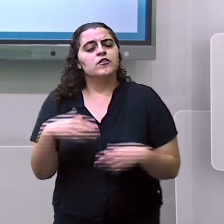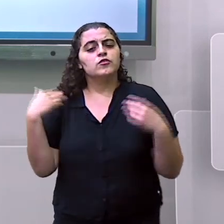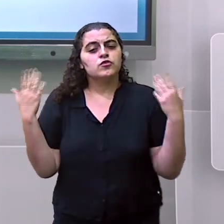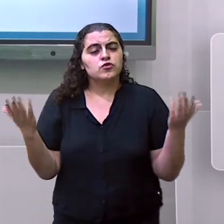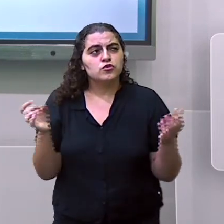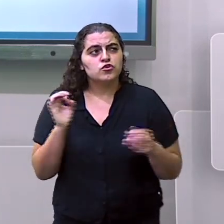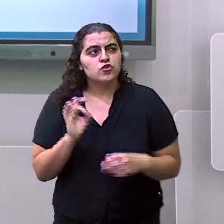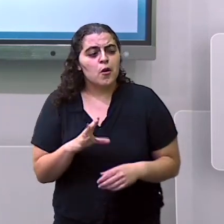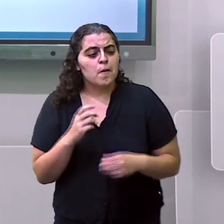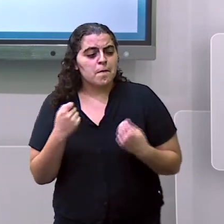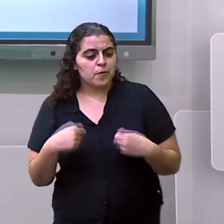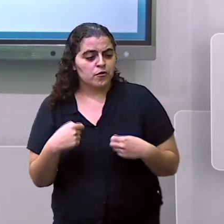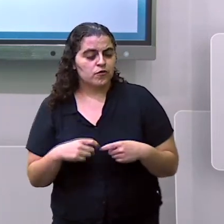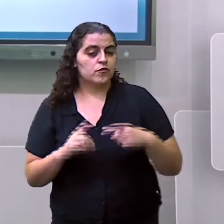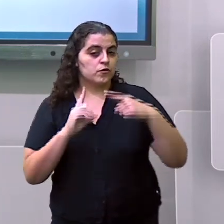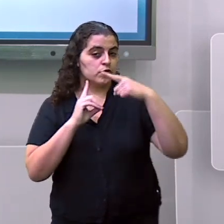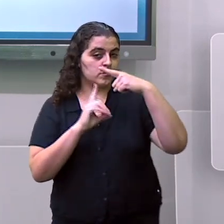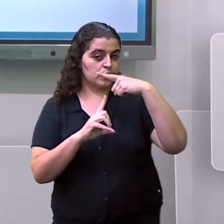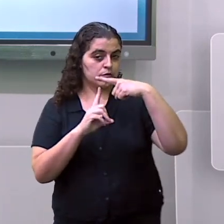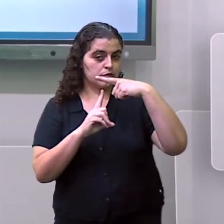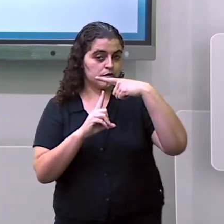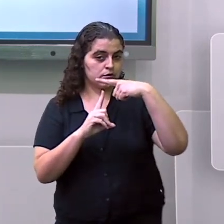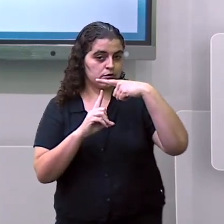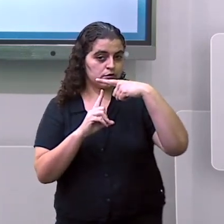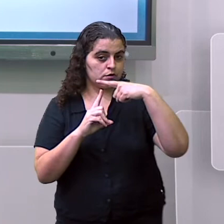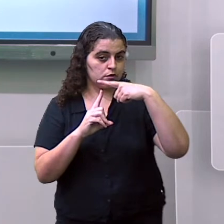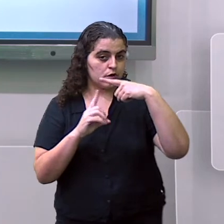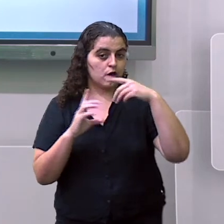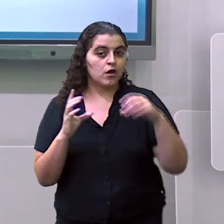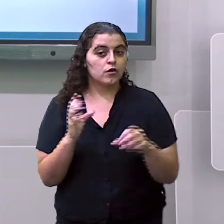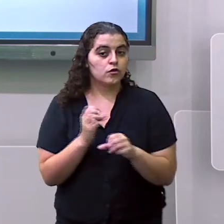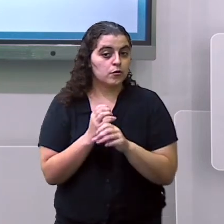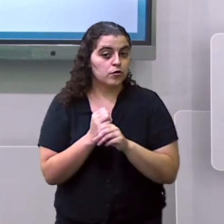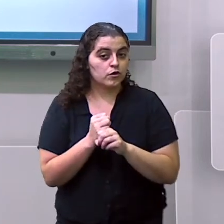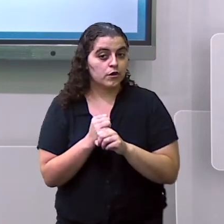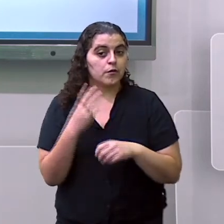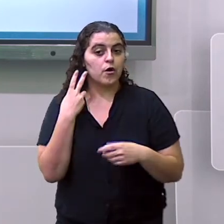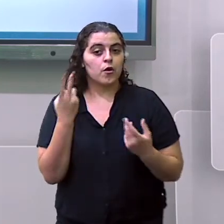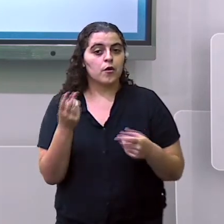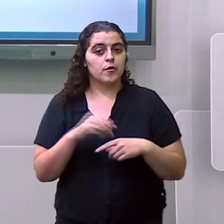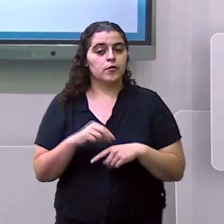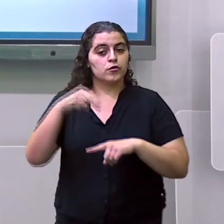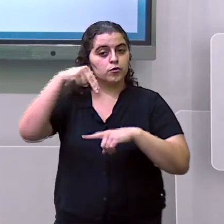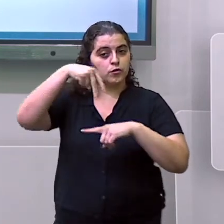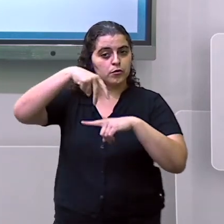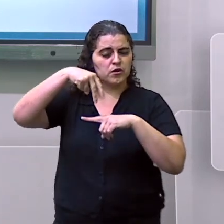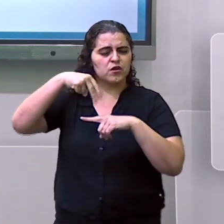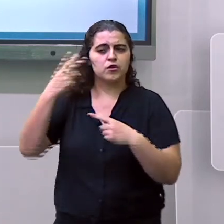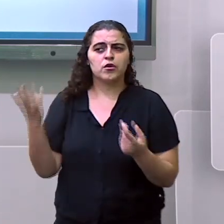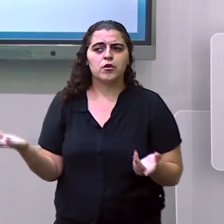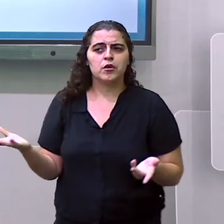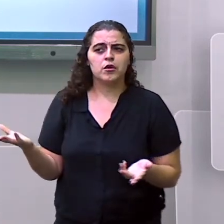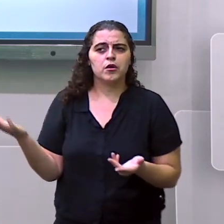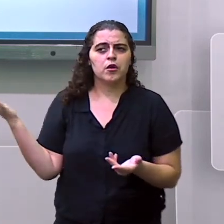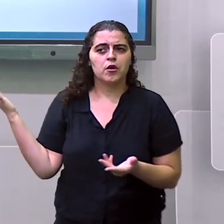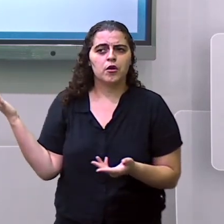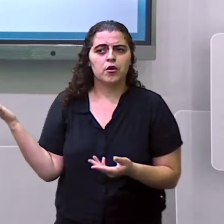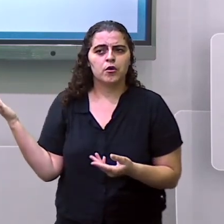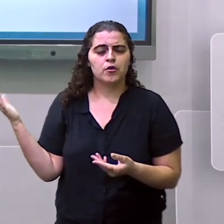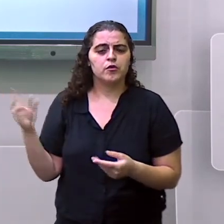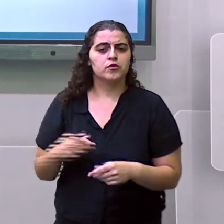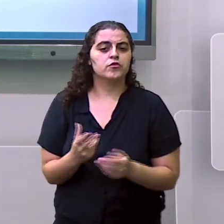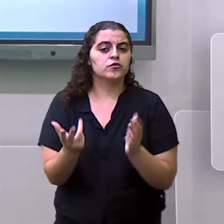denominador é aquela parte que faz a parte total fracionária da figura. Exatamente. Então, as